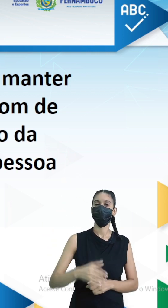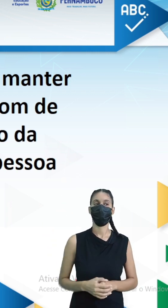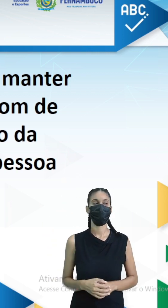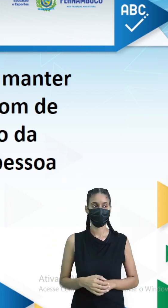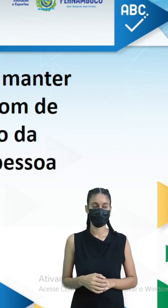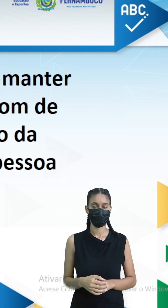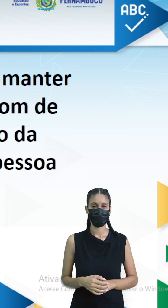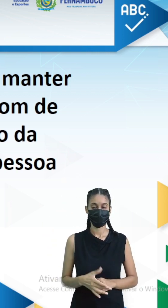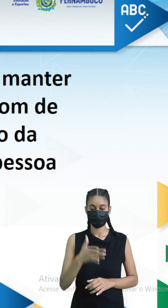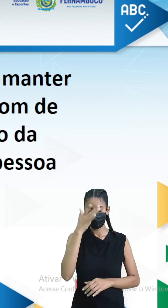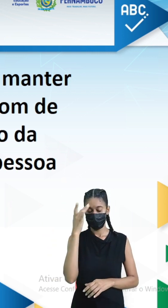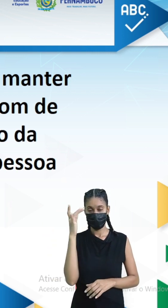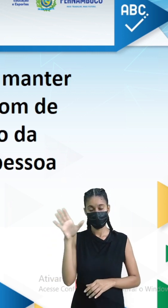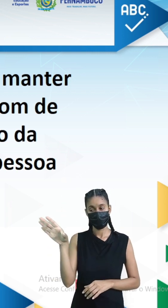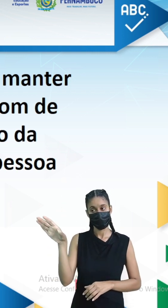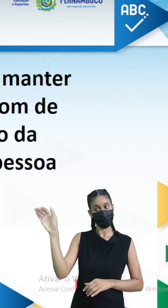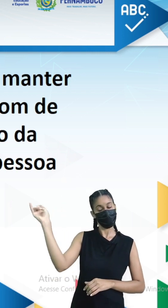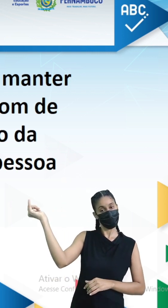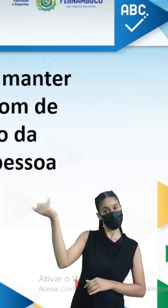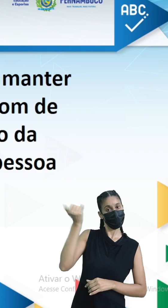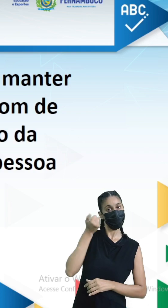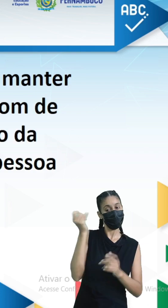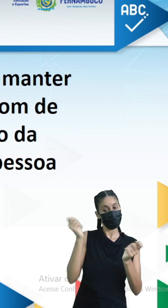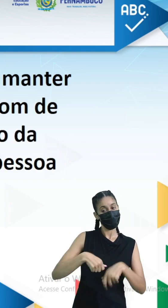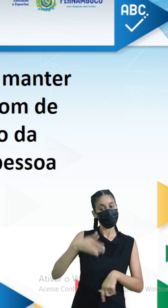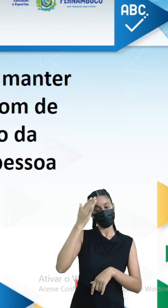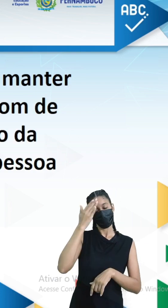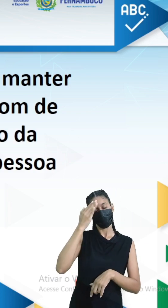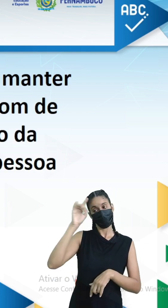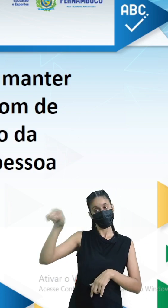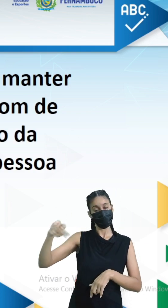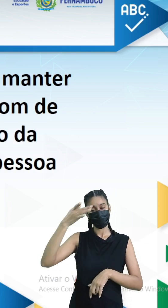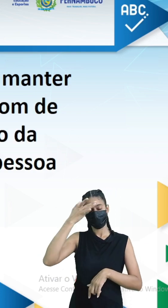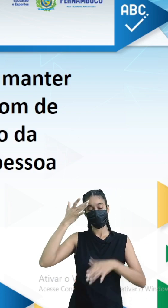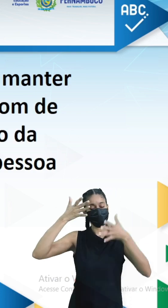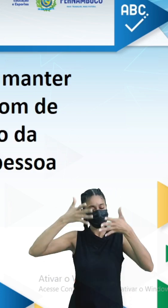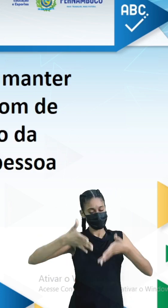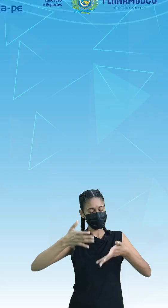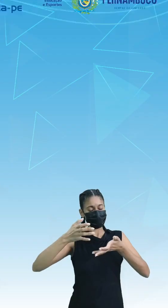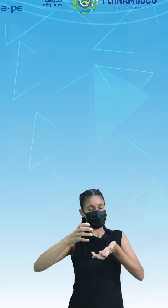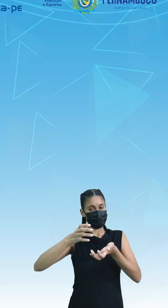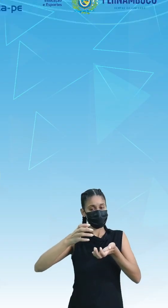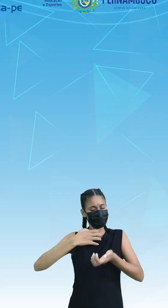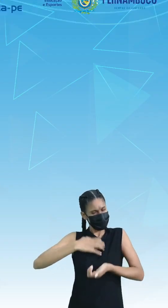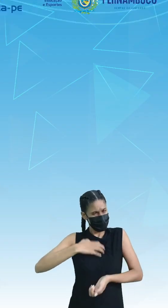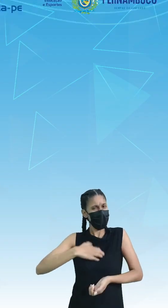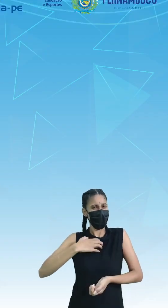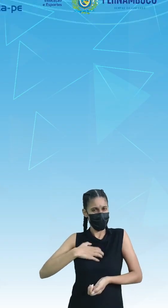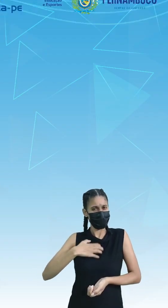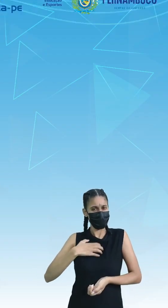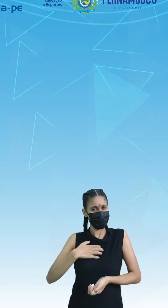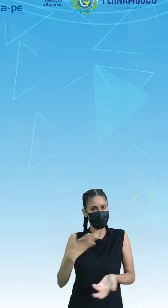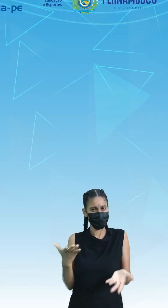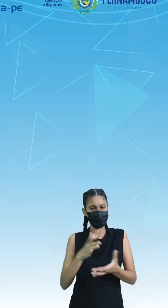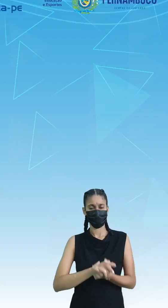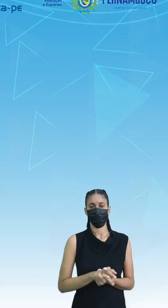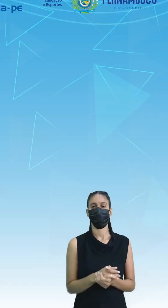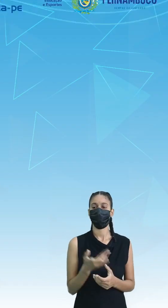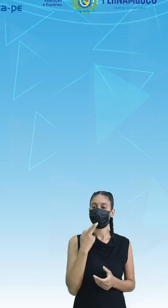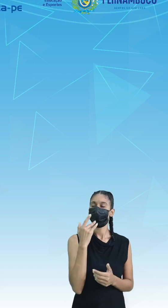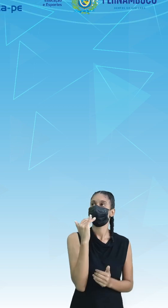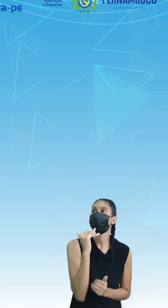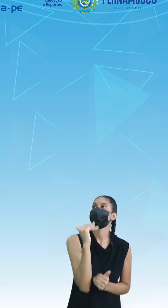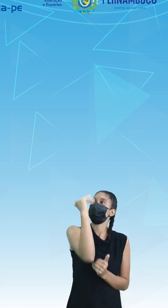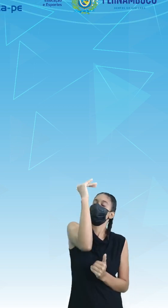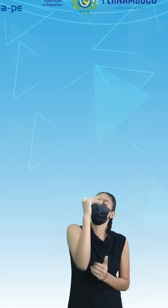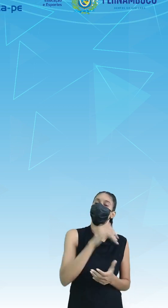O destinatário da mensagem pode intuir que a pessoa está chateada. Voz alto e alto, quer dizer, duas